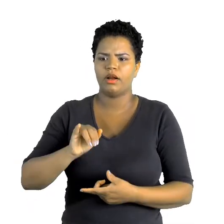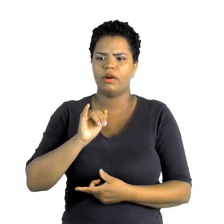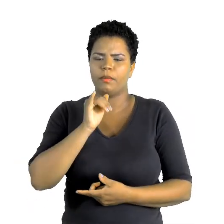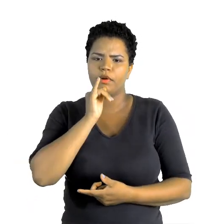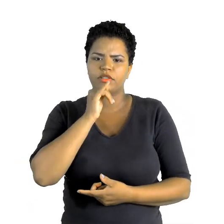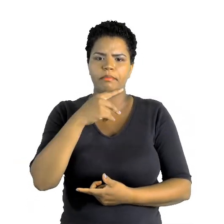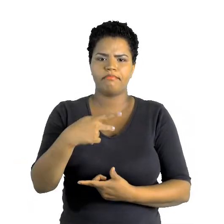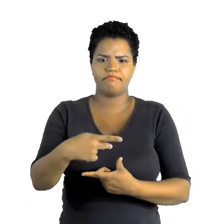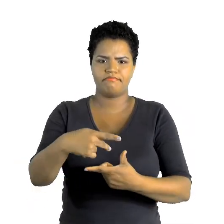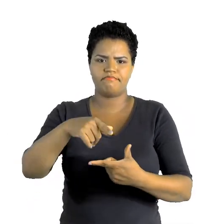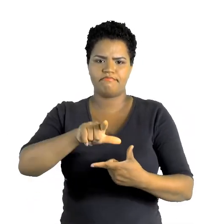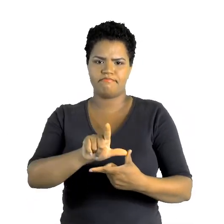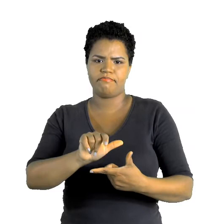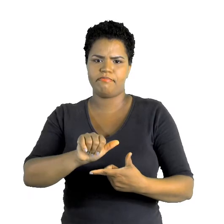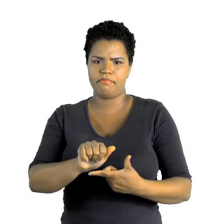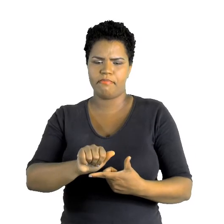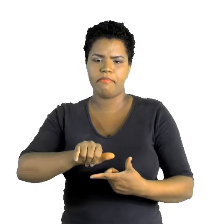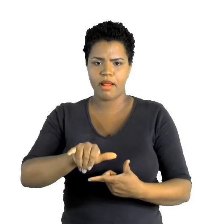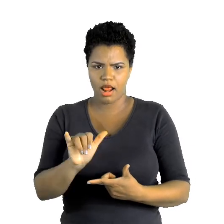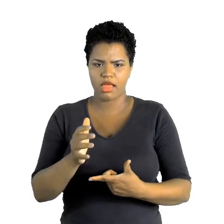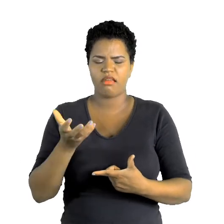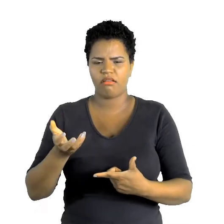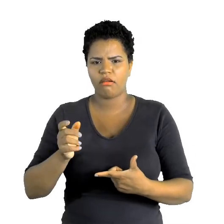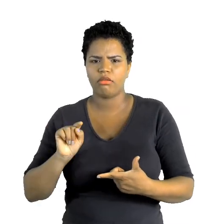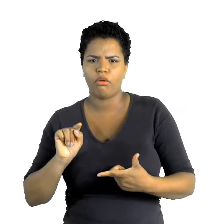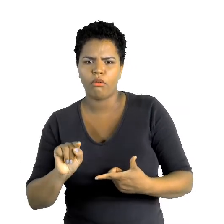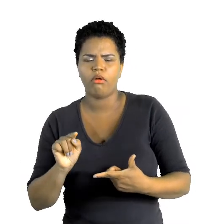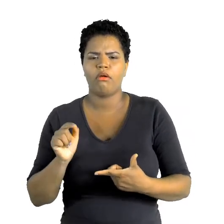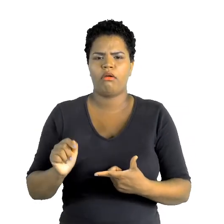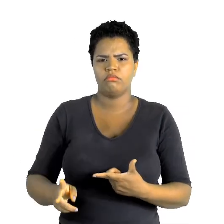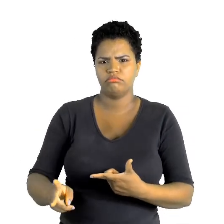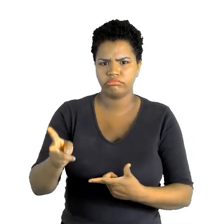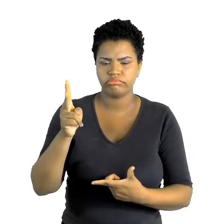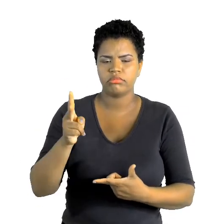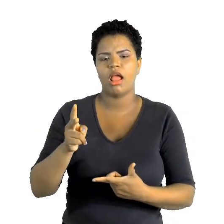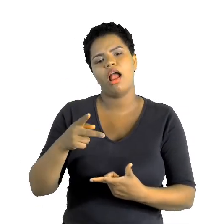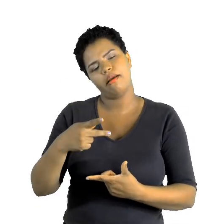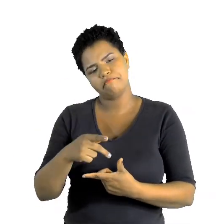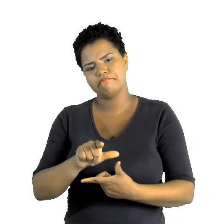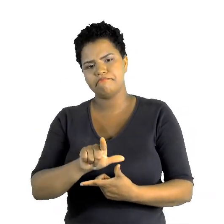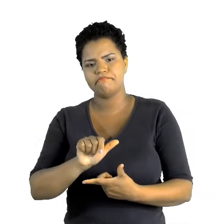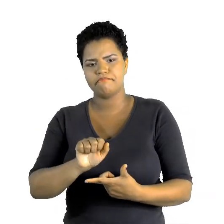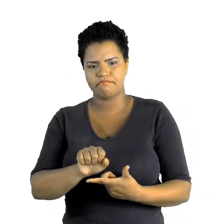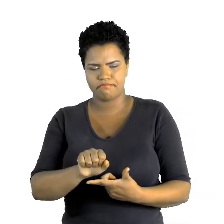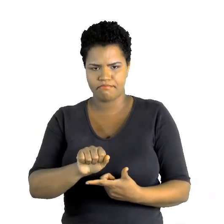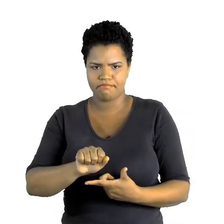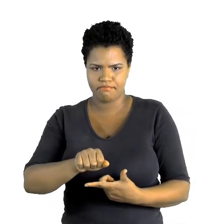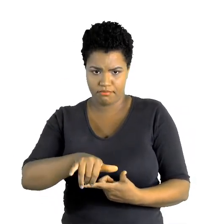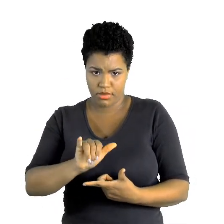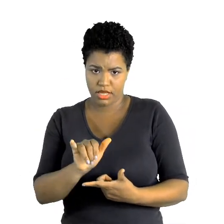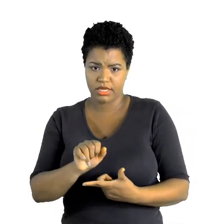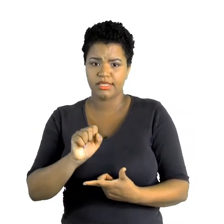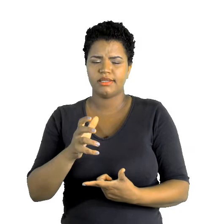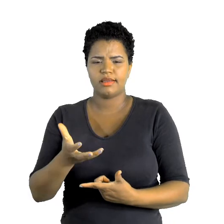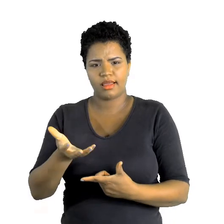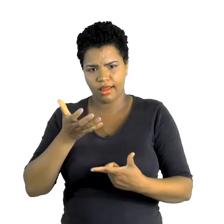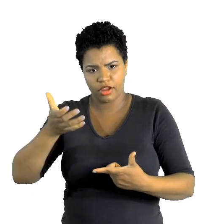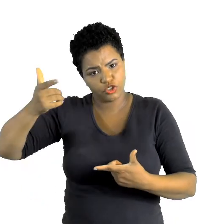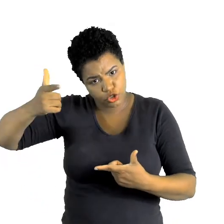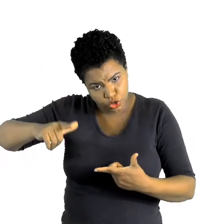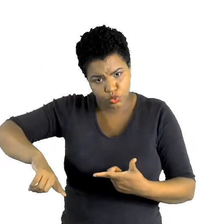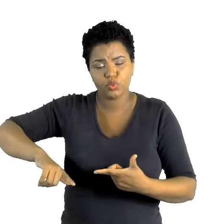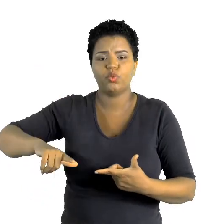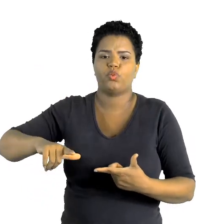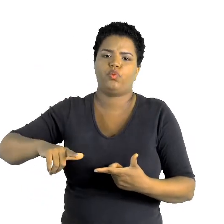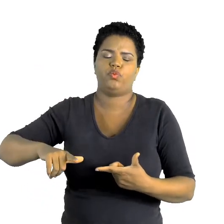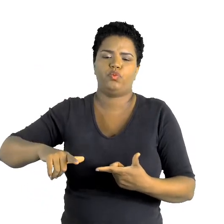play, quer tocar, quer seguir alguma coisa, você vai dar um play. Play seguiu. Se você quer rever,